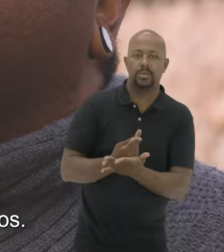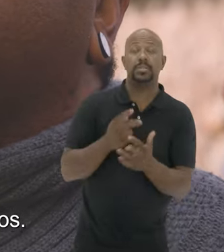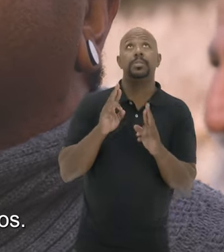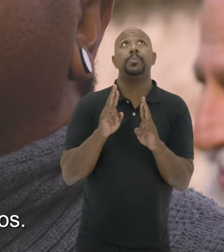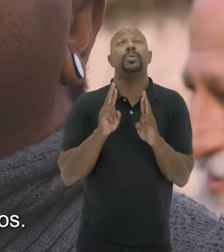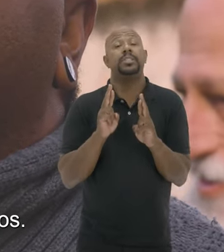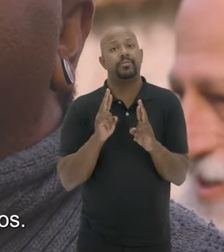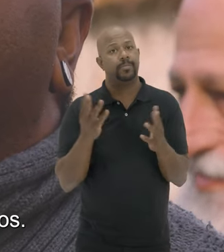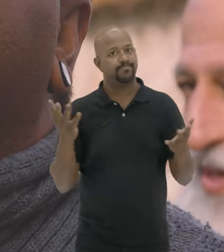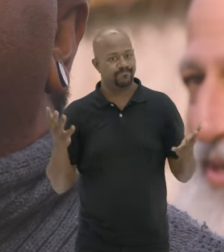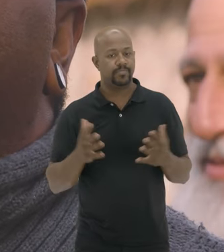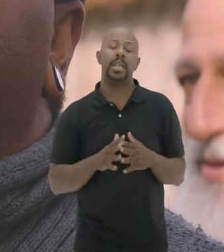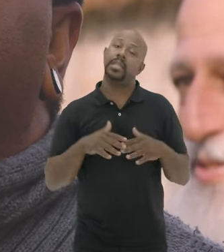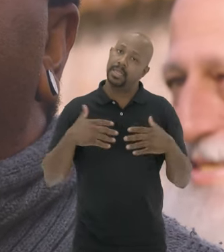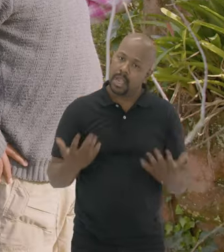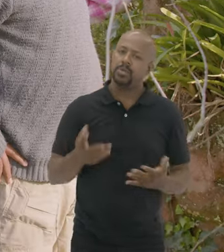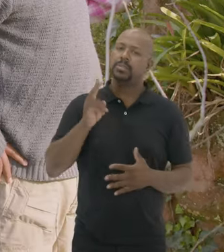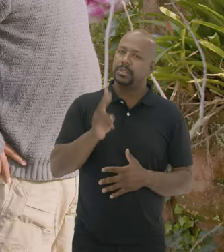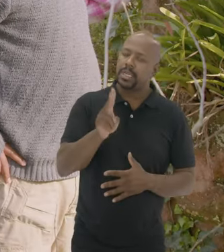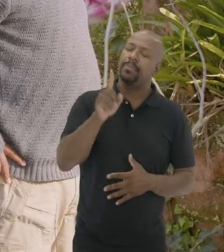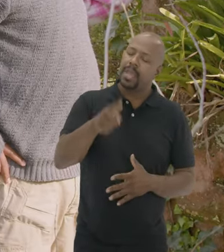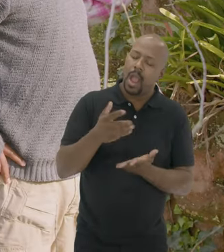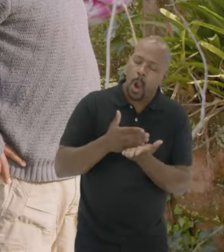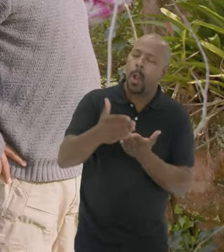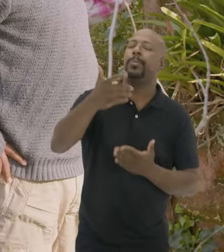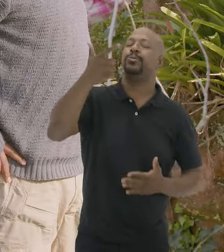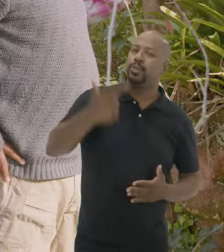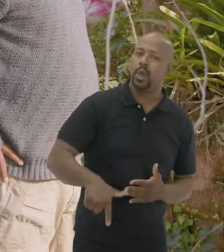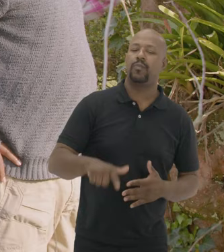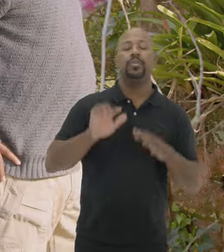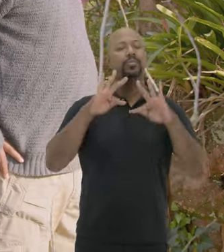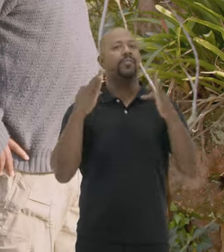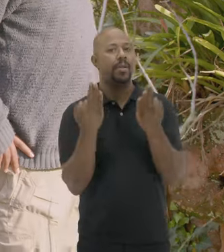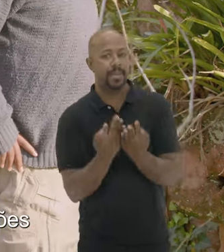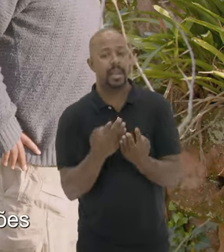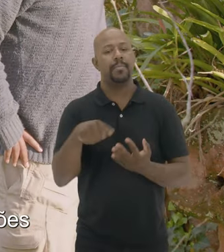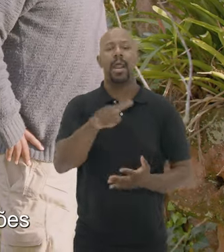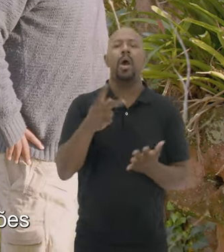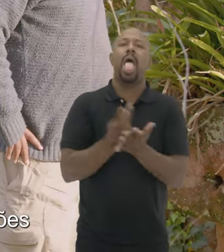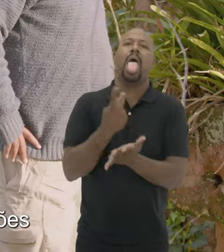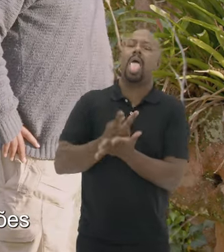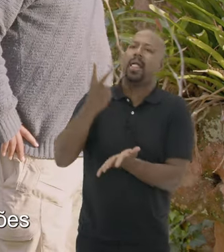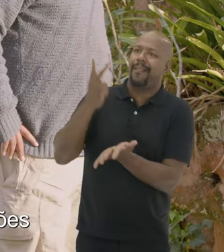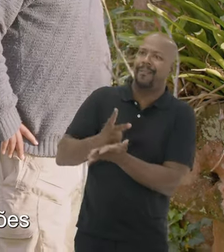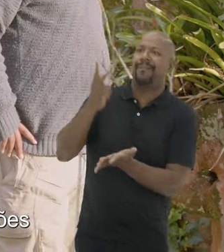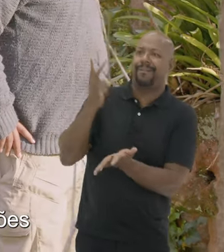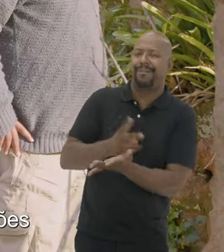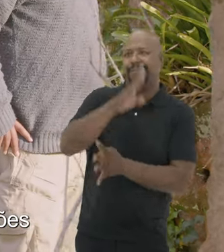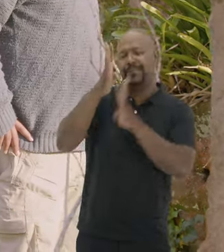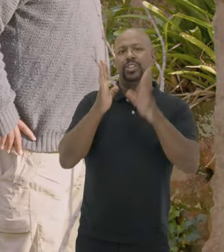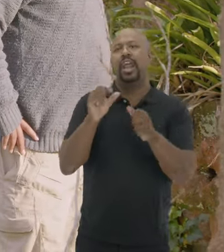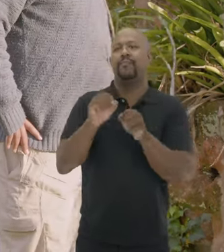se possível né então sempre é um recomeço de uma família né para não cometer as mesmas